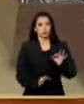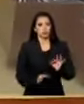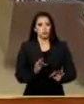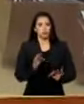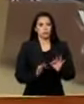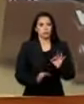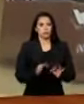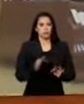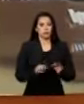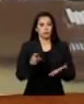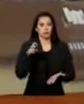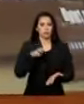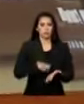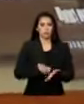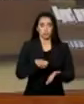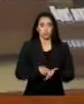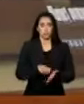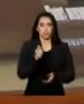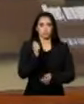sentença condenatória